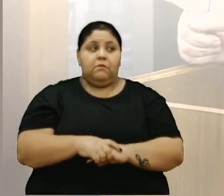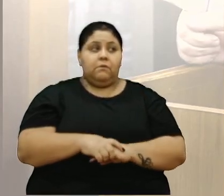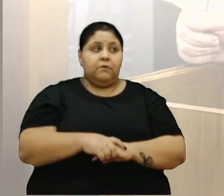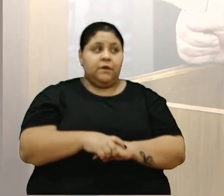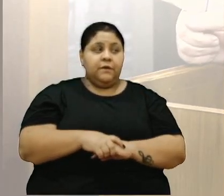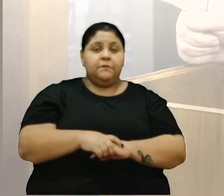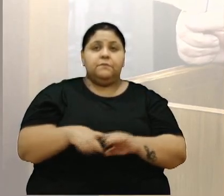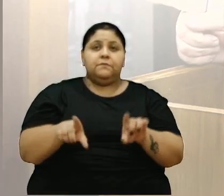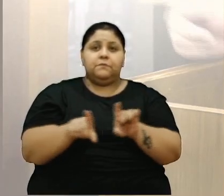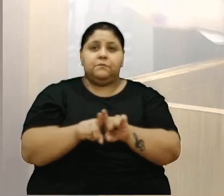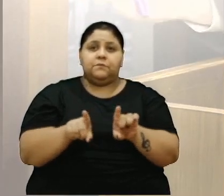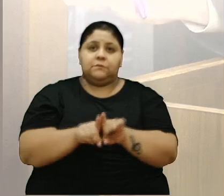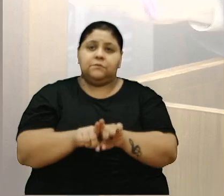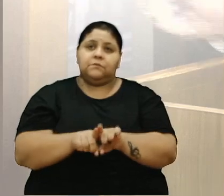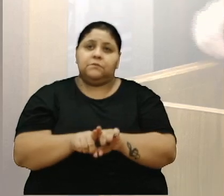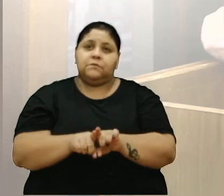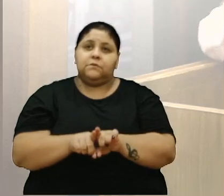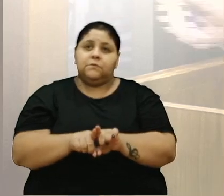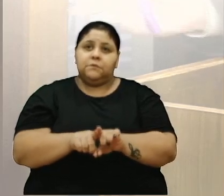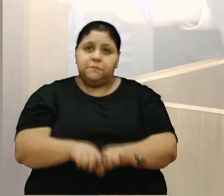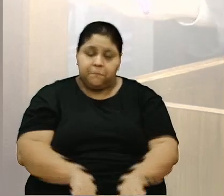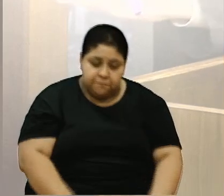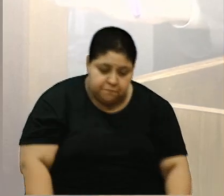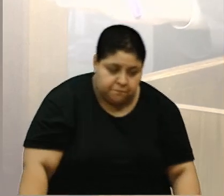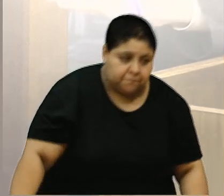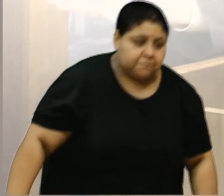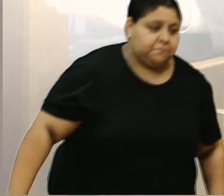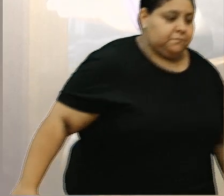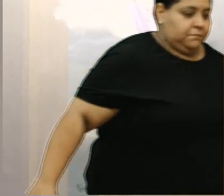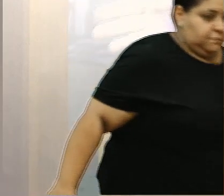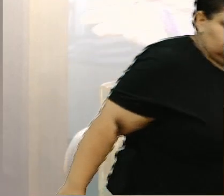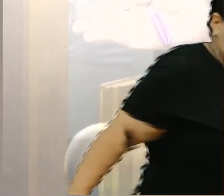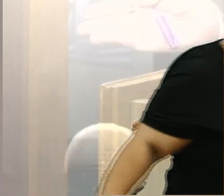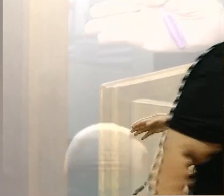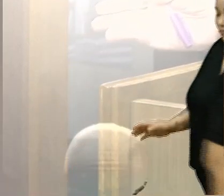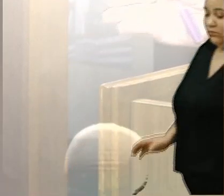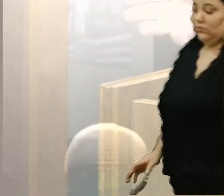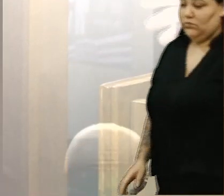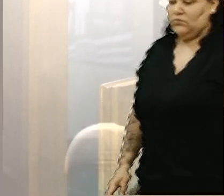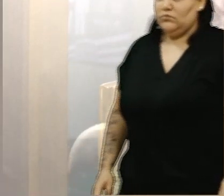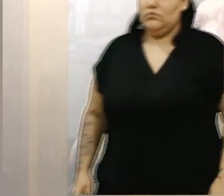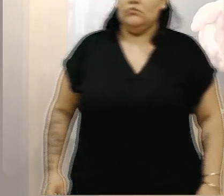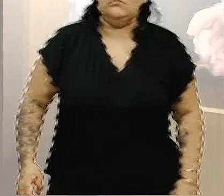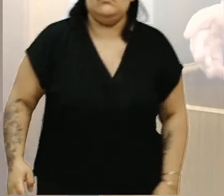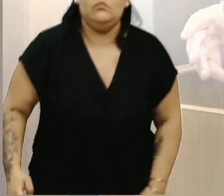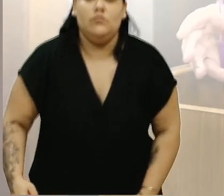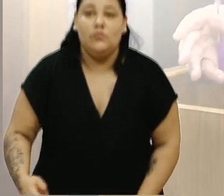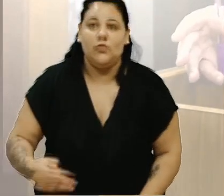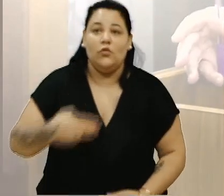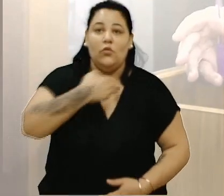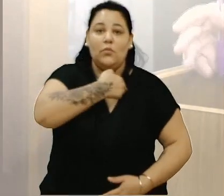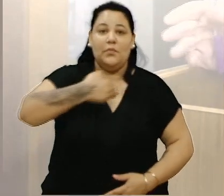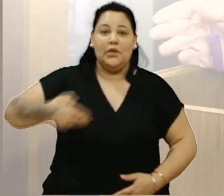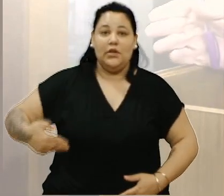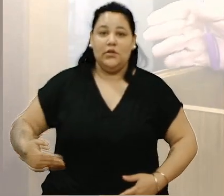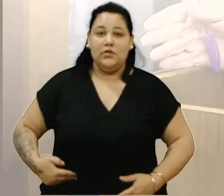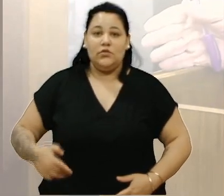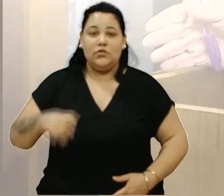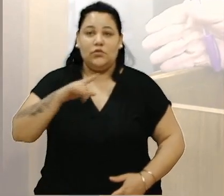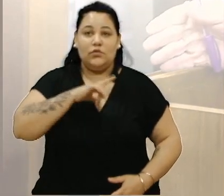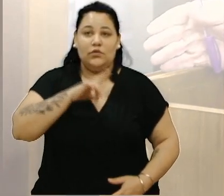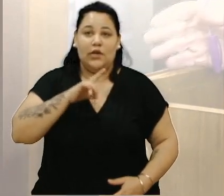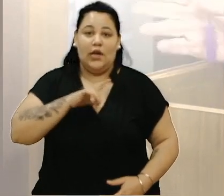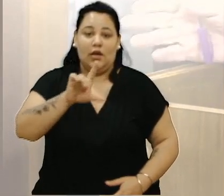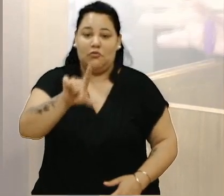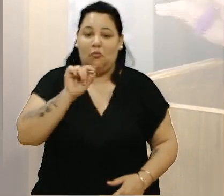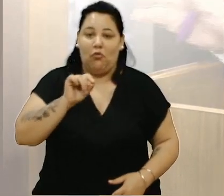numa conclusão. Ou gremista e colorado, já viu chegar numa conclusão? Não chega. Ou um Grenal e um papo, não chega numa